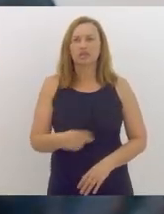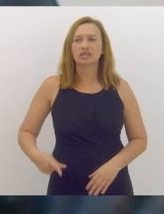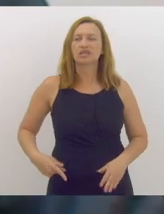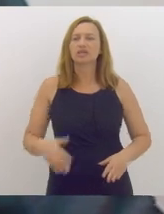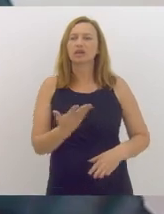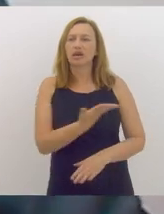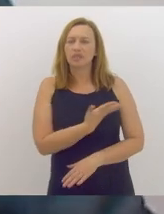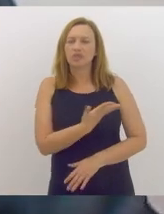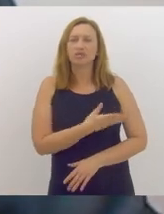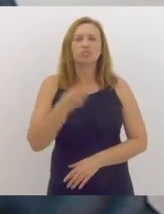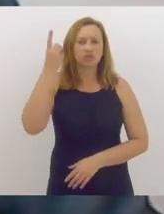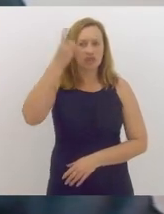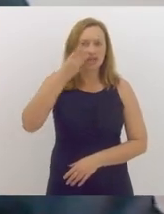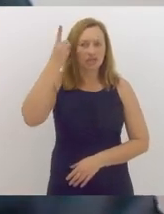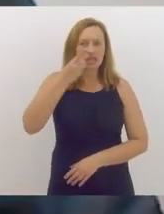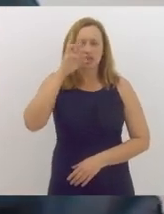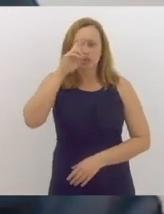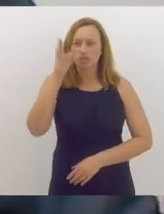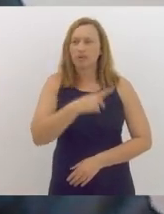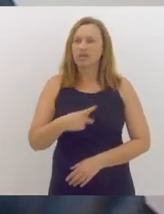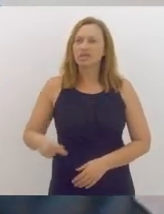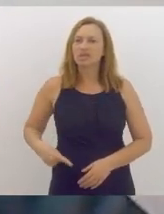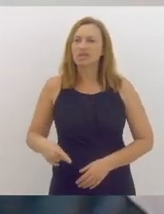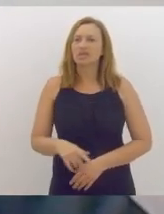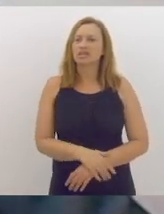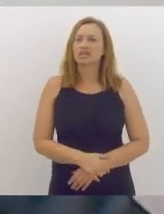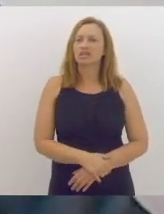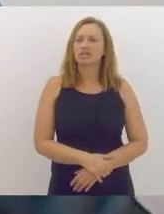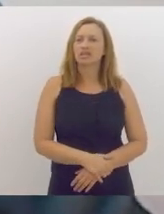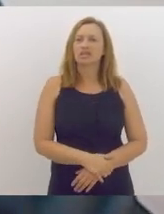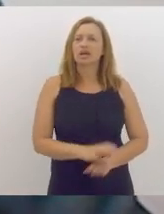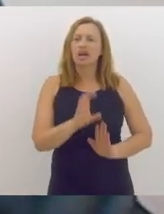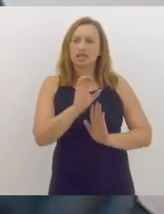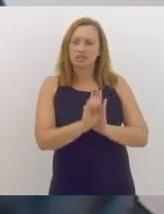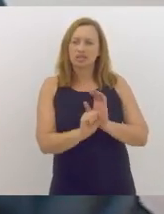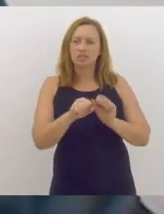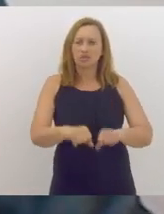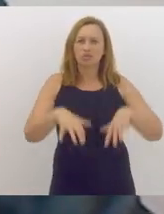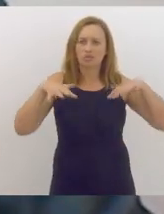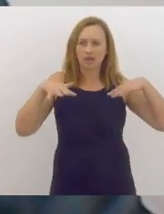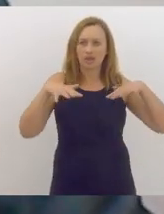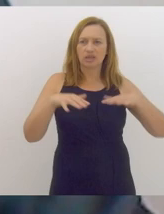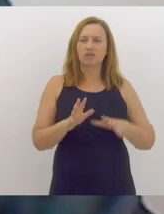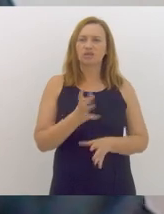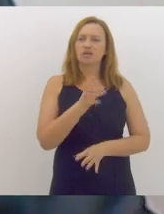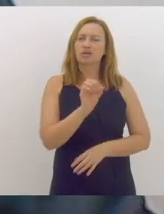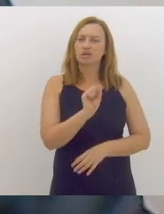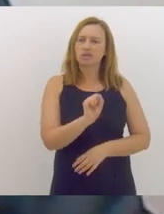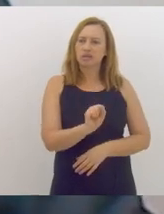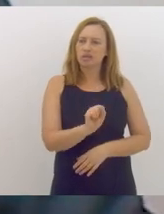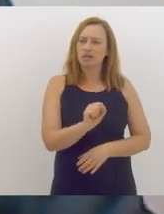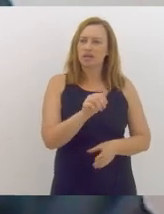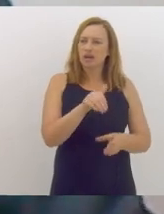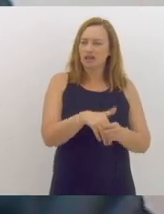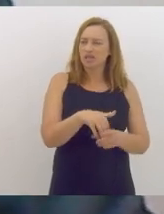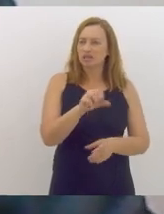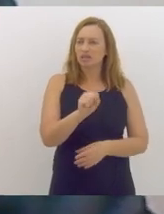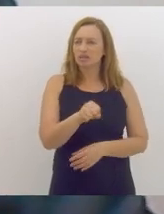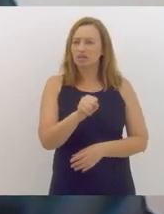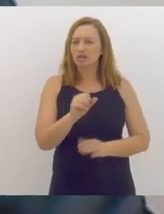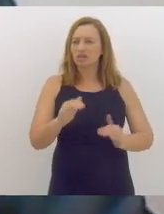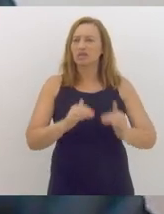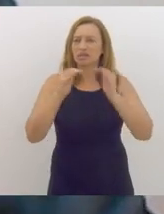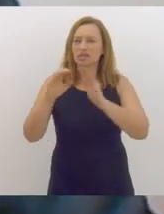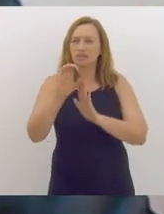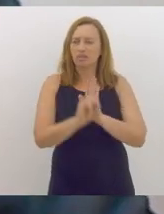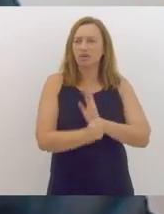colegas deputados. Senhor presidente, parecer às emendas de plenário favorável com subemenda,